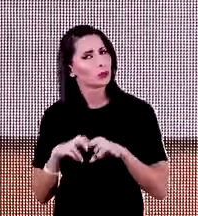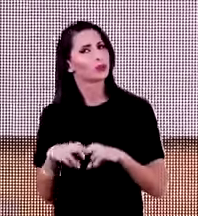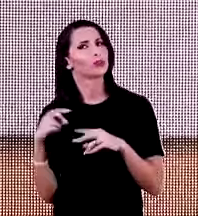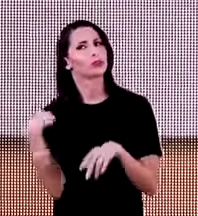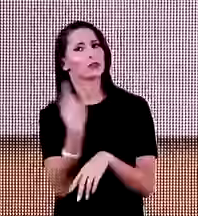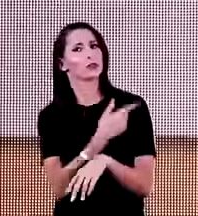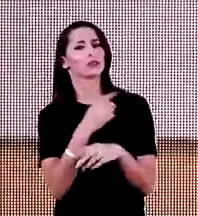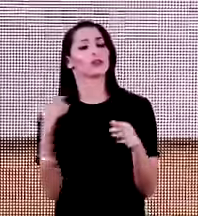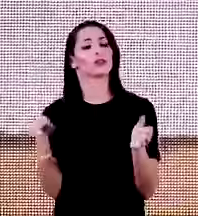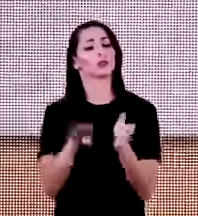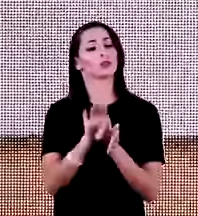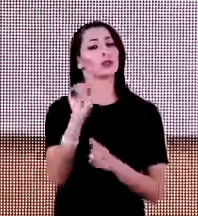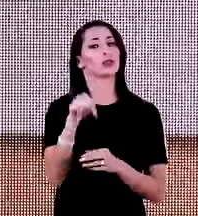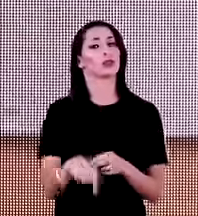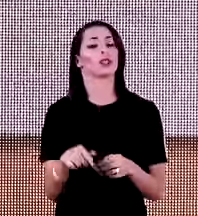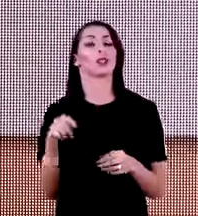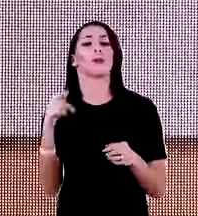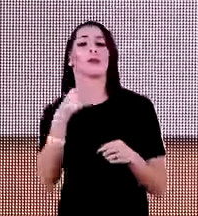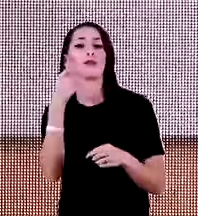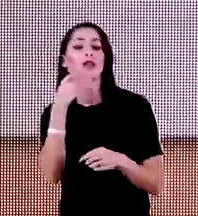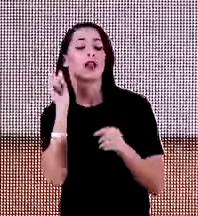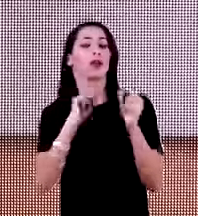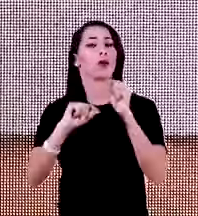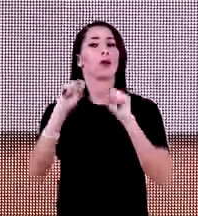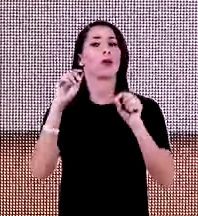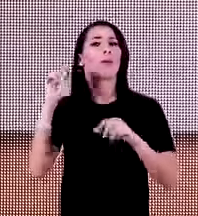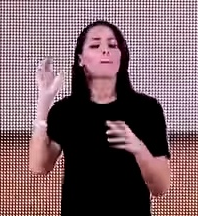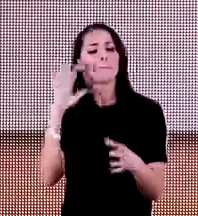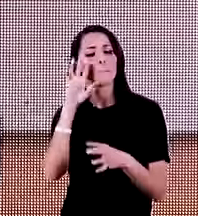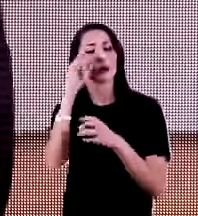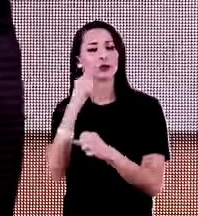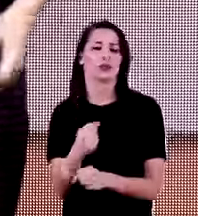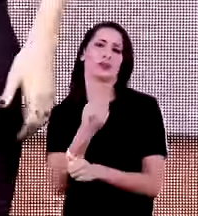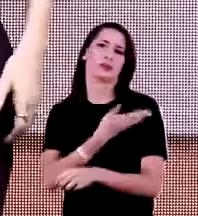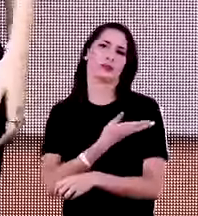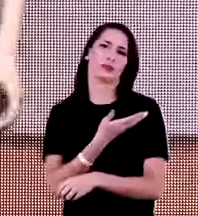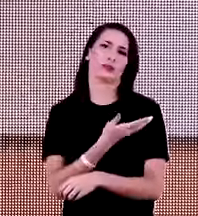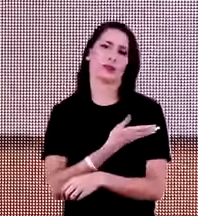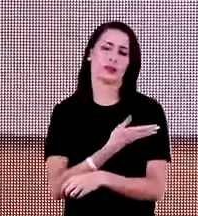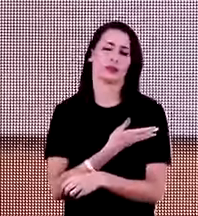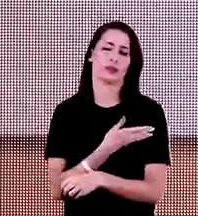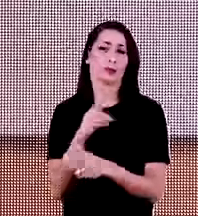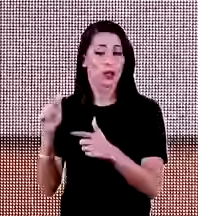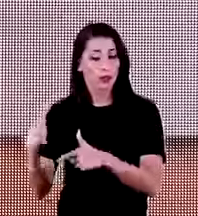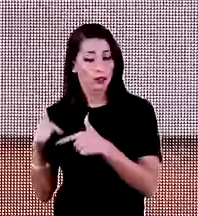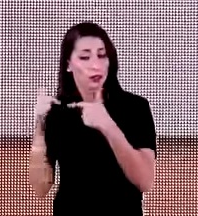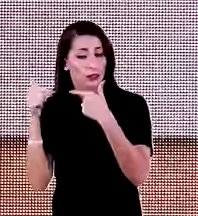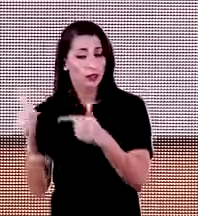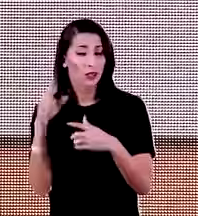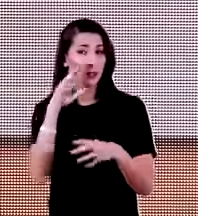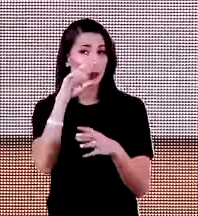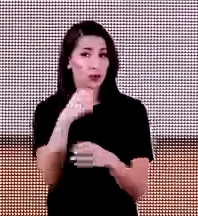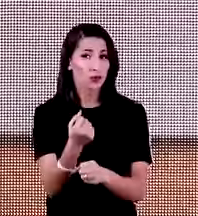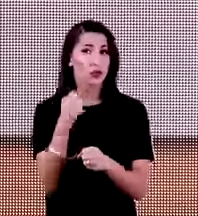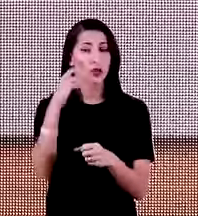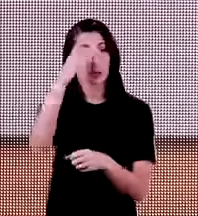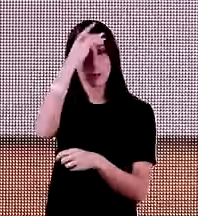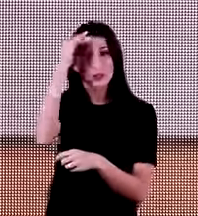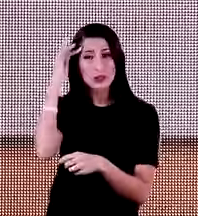poder de se ter uma pessoa do seu lado em momentos de guerra. Do poder de ter alguém com quem contar, com quem